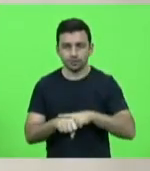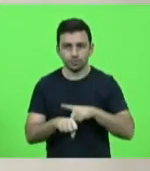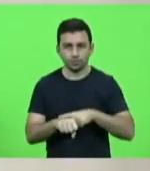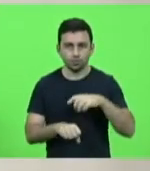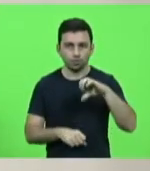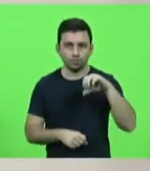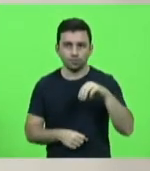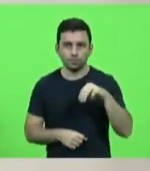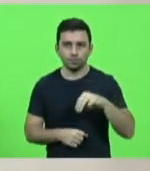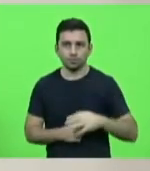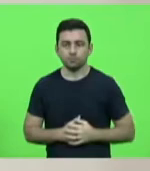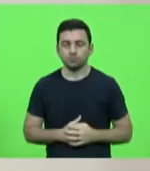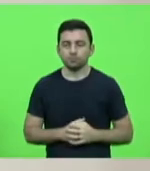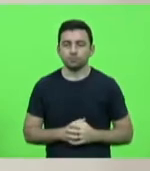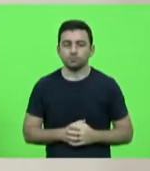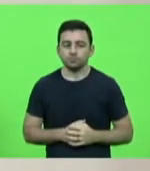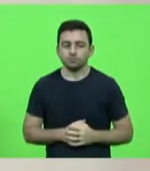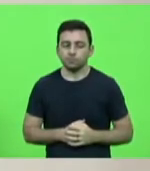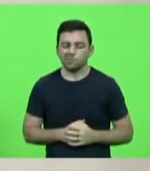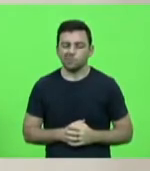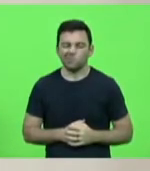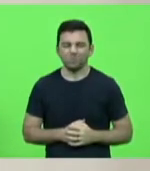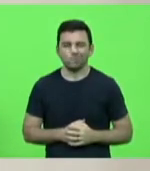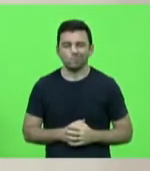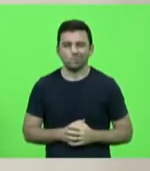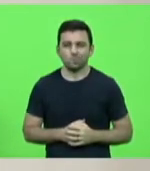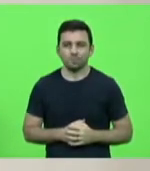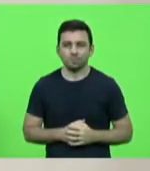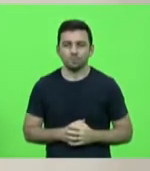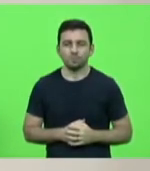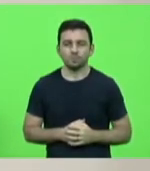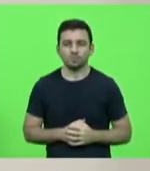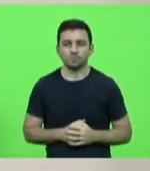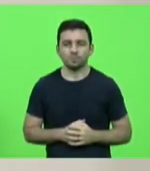9 minutos, deputado. Vossa Excelência terá 9 minutos.